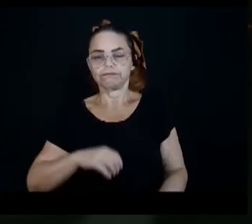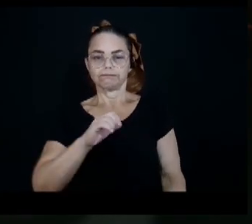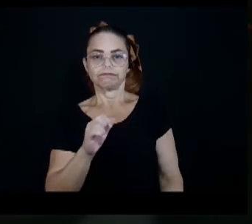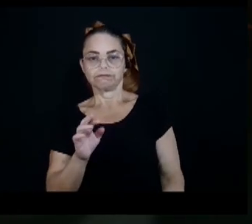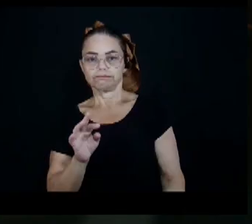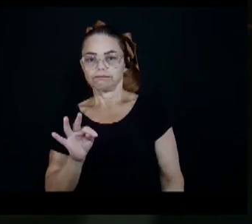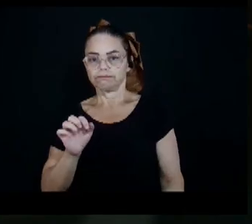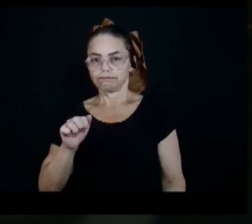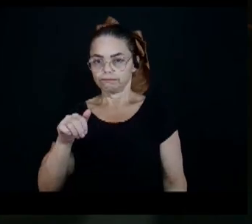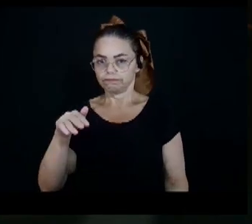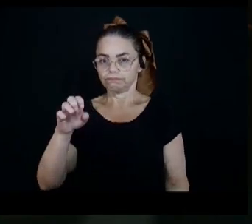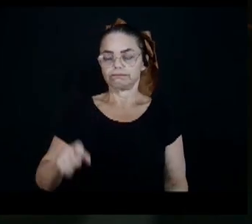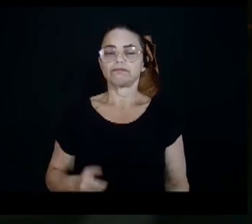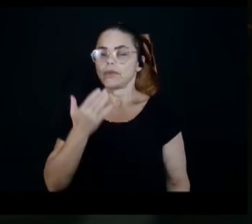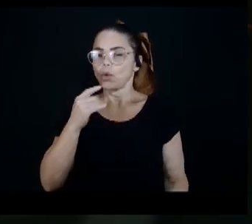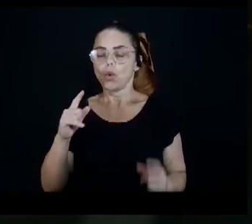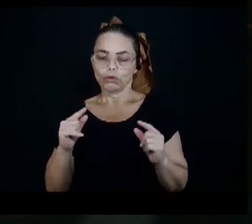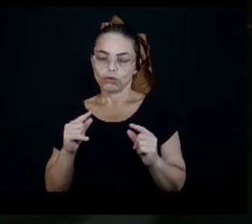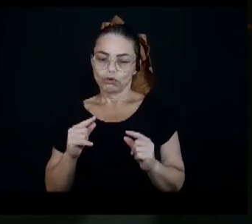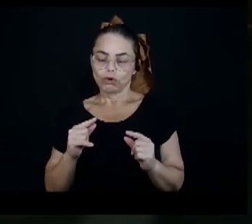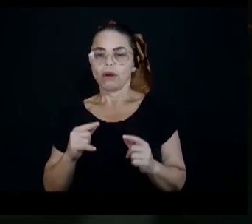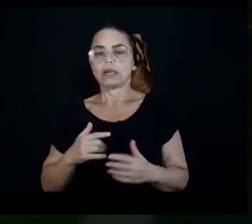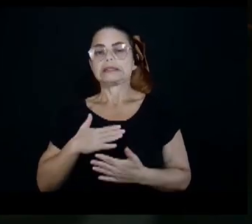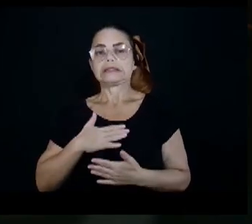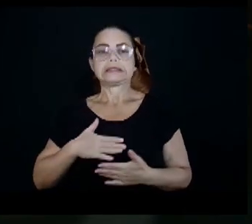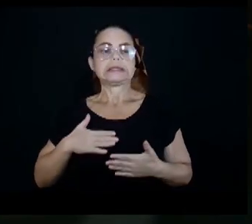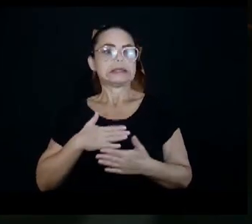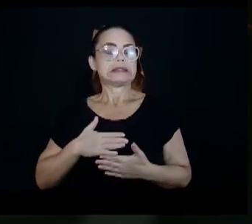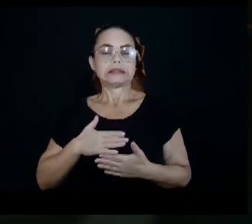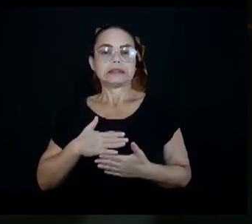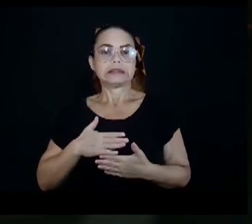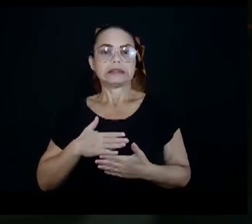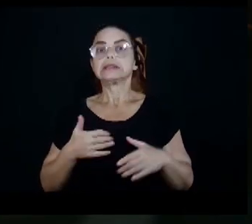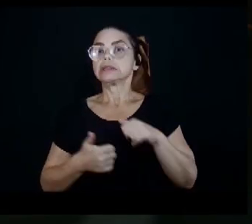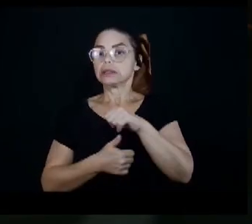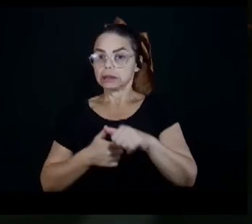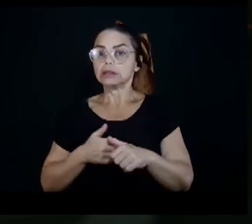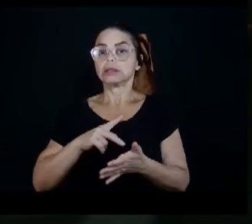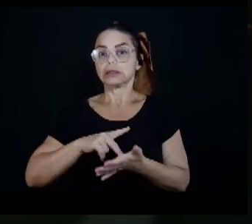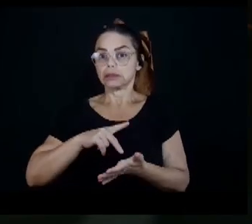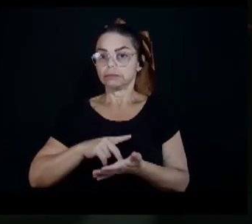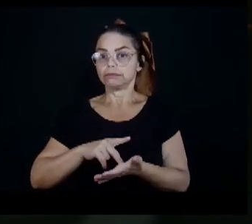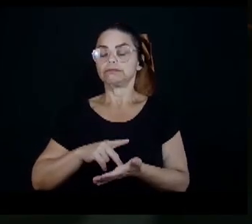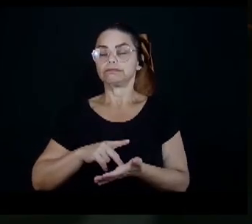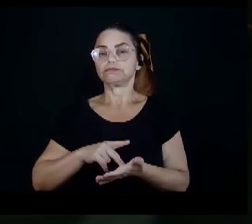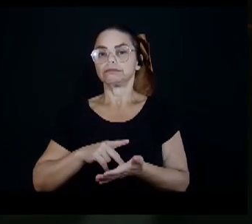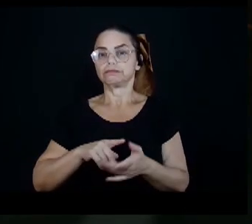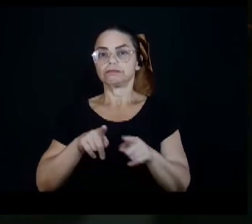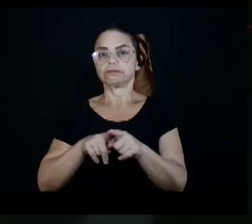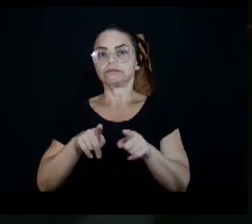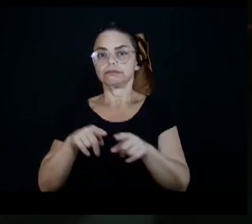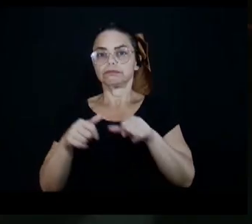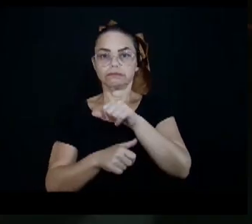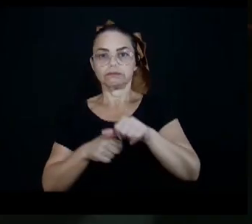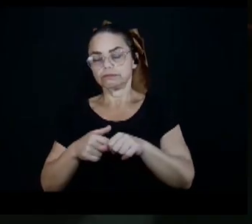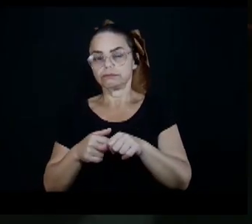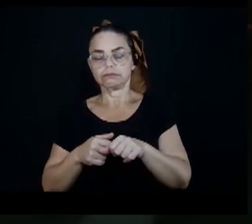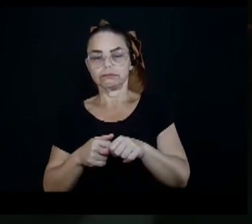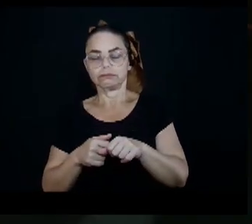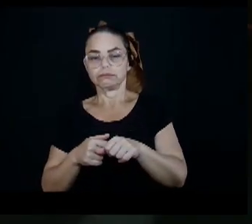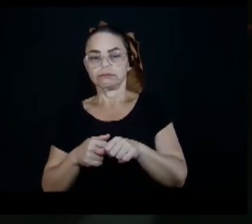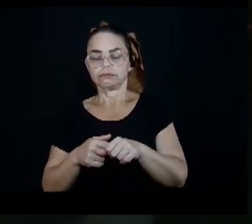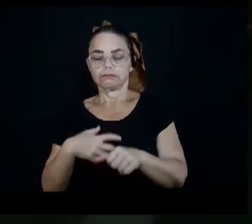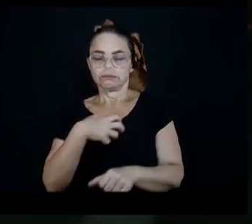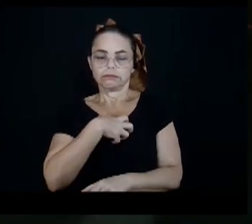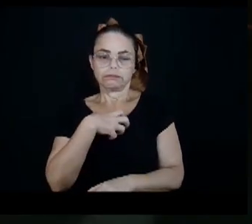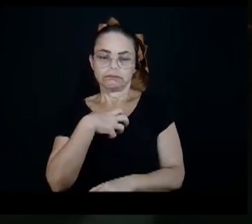diminui, o prazer alimentar muda, né? Isso também transforma a relação emocional com a comida. A gente